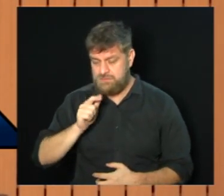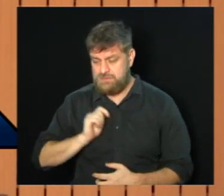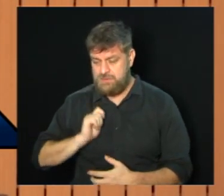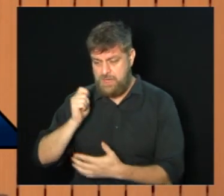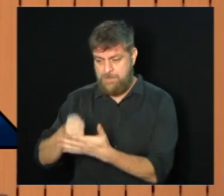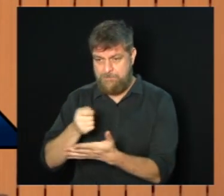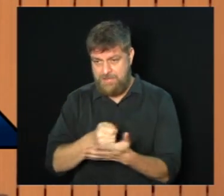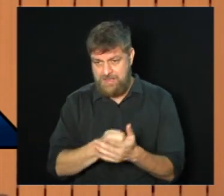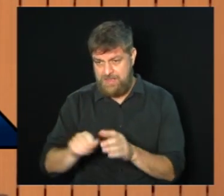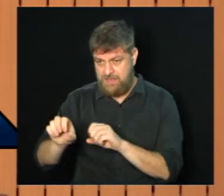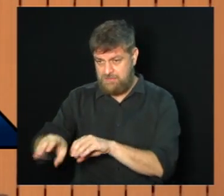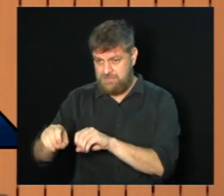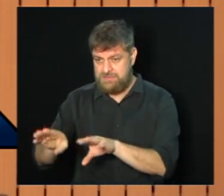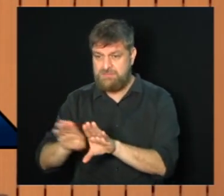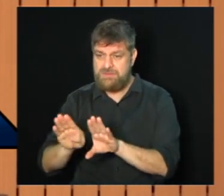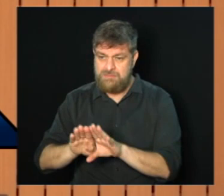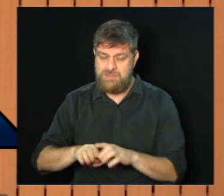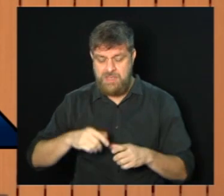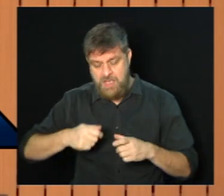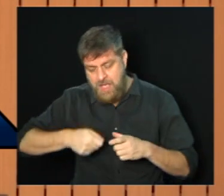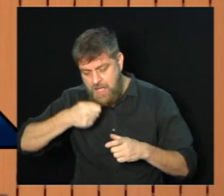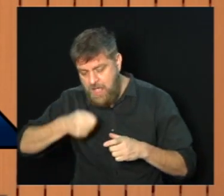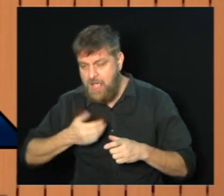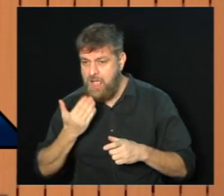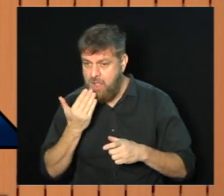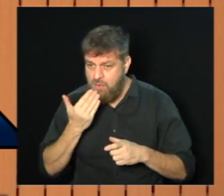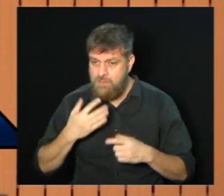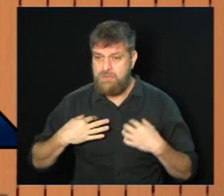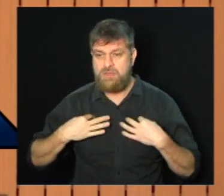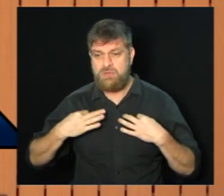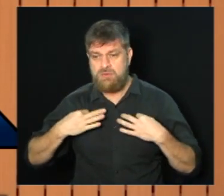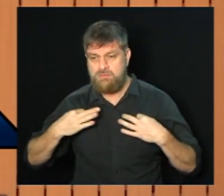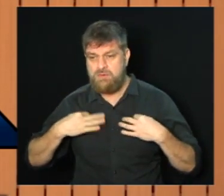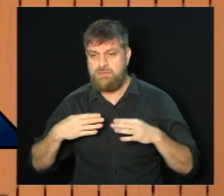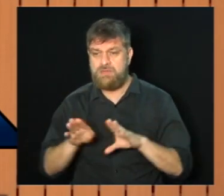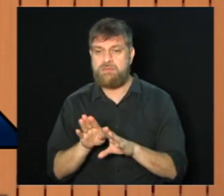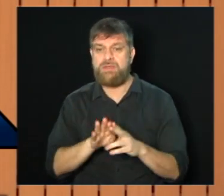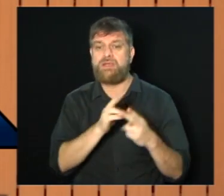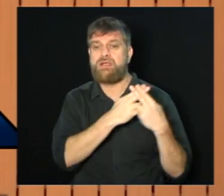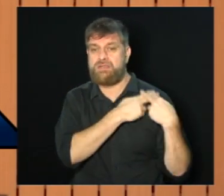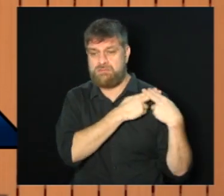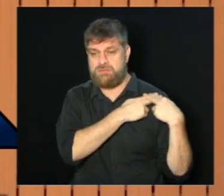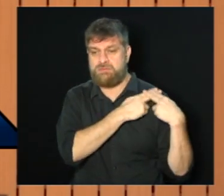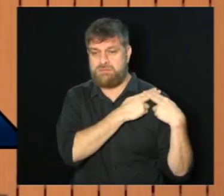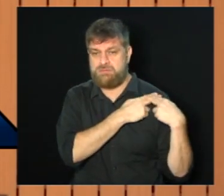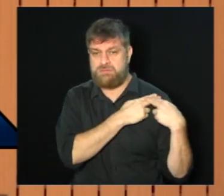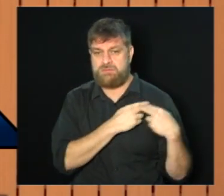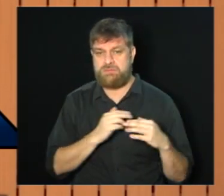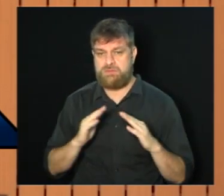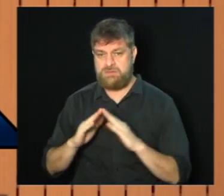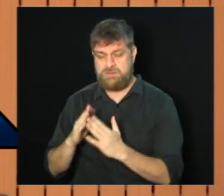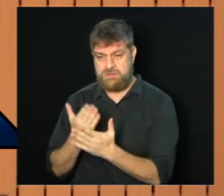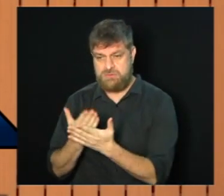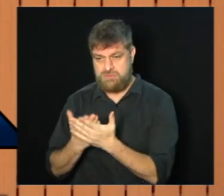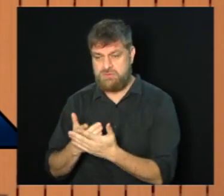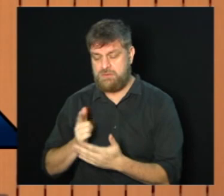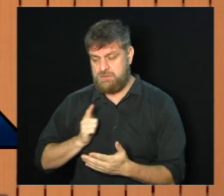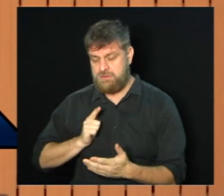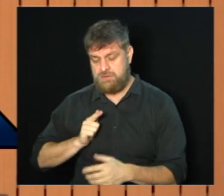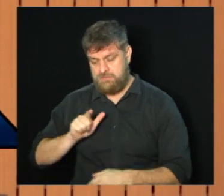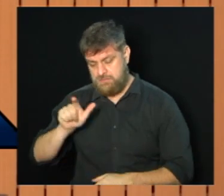de educação, mas também a merenda, o uniforme, que é a responsabilidade da escola garantir a esses